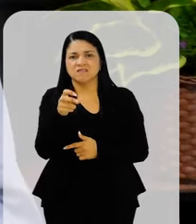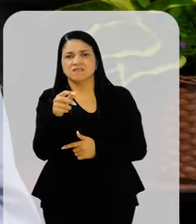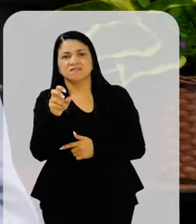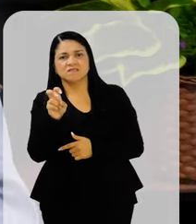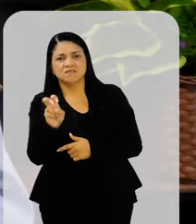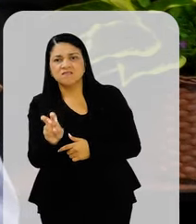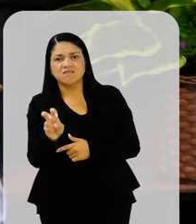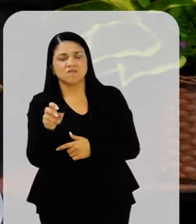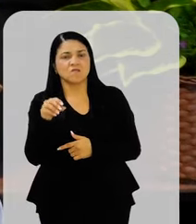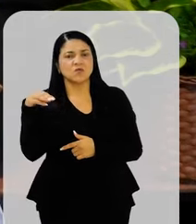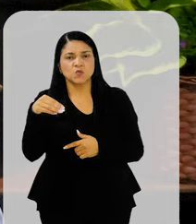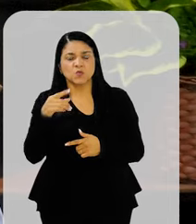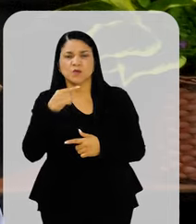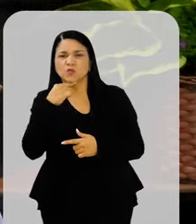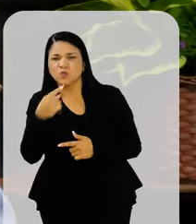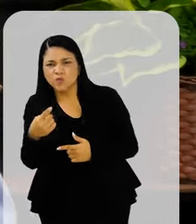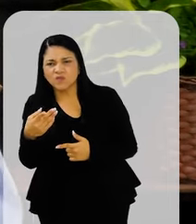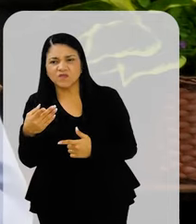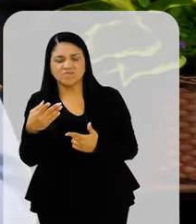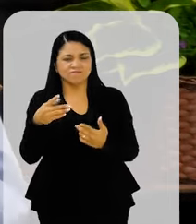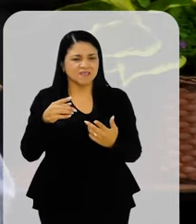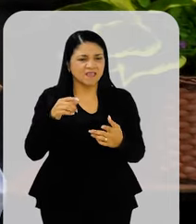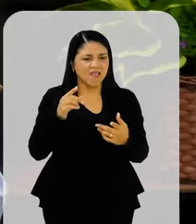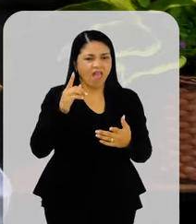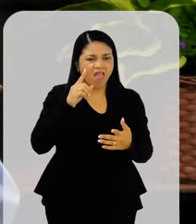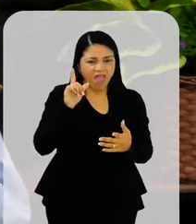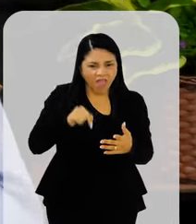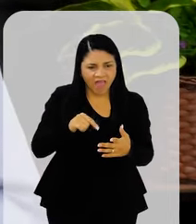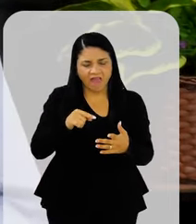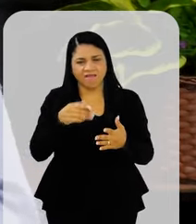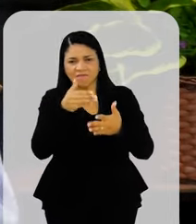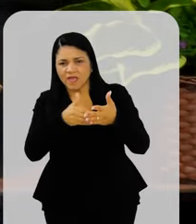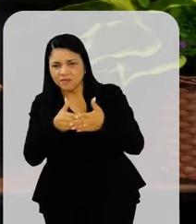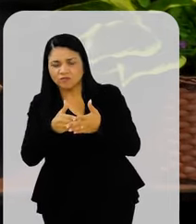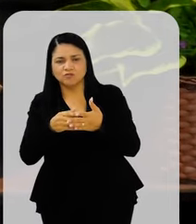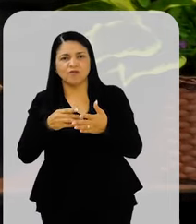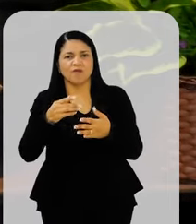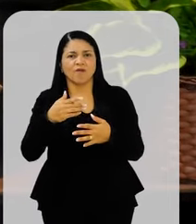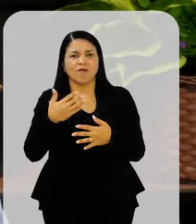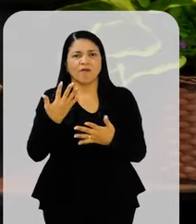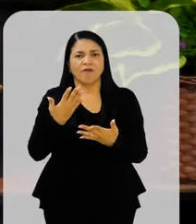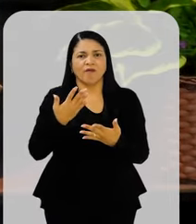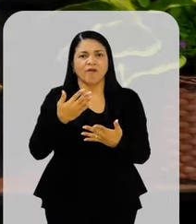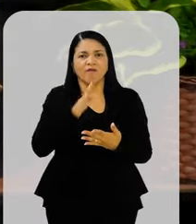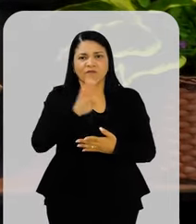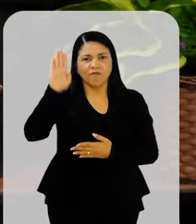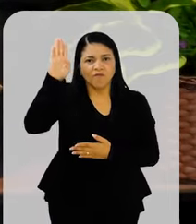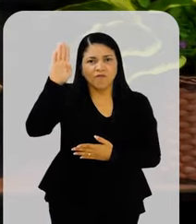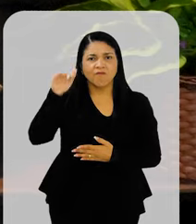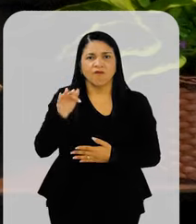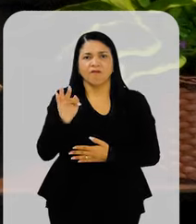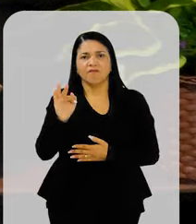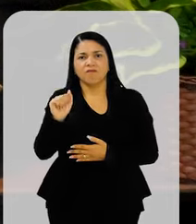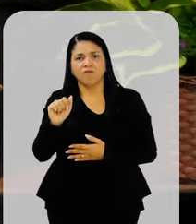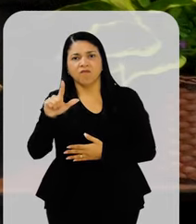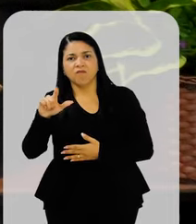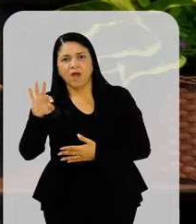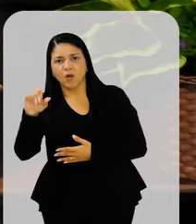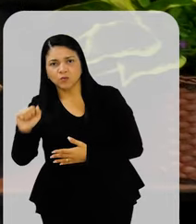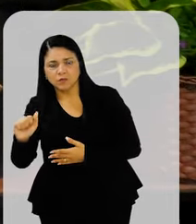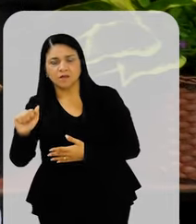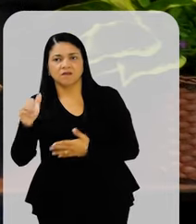tirar uma decisão, uma dúvida, e depois dá se foi impedimento, se não foi, se foi falta, se foi pênalti, se a linha